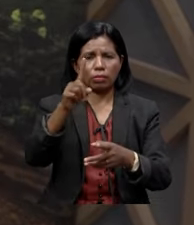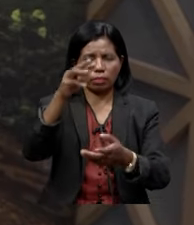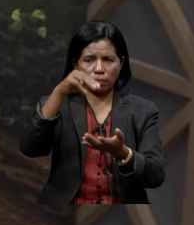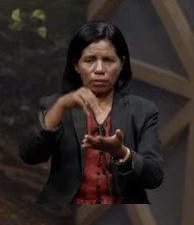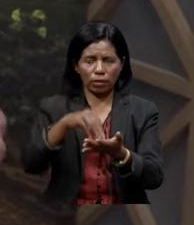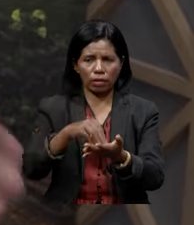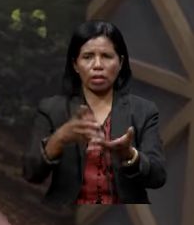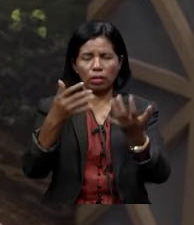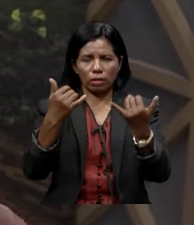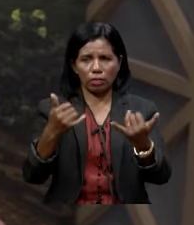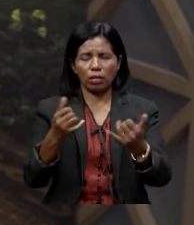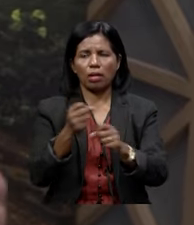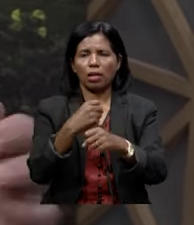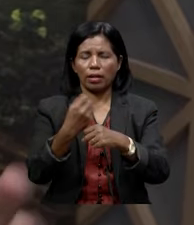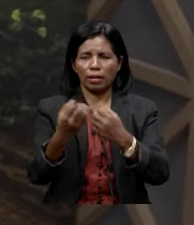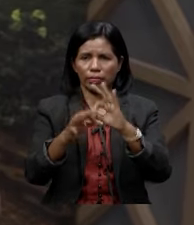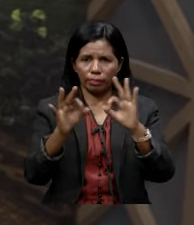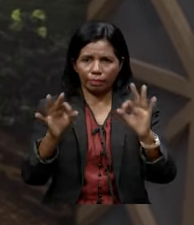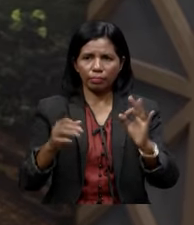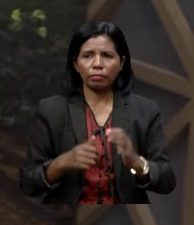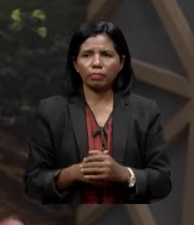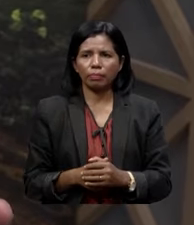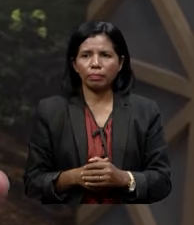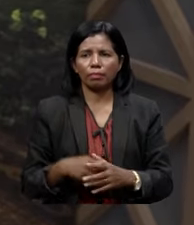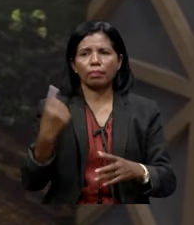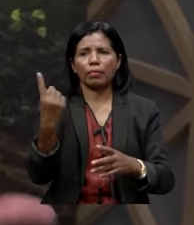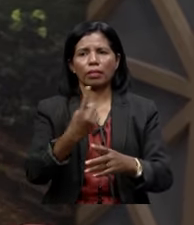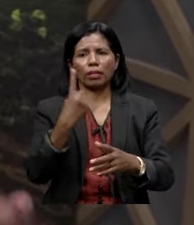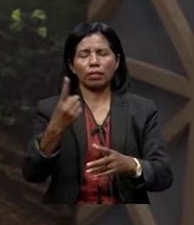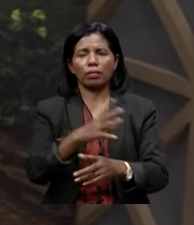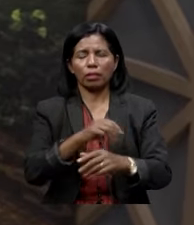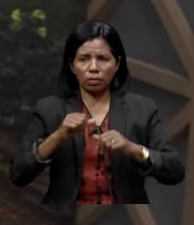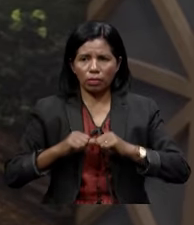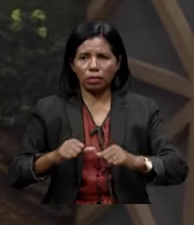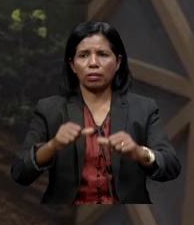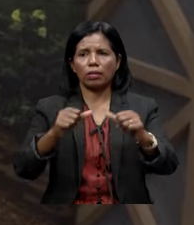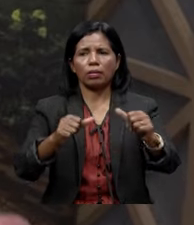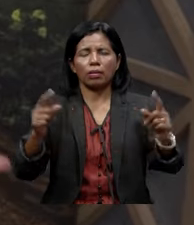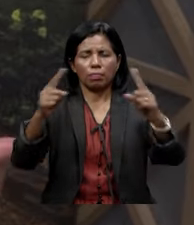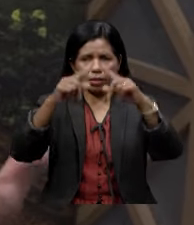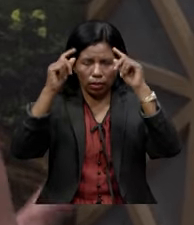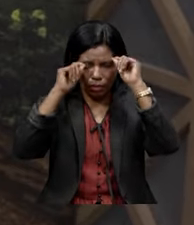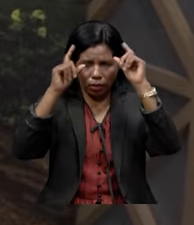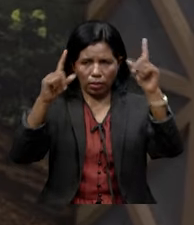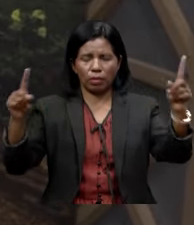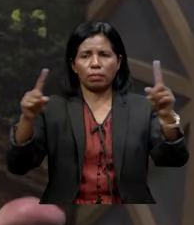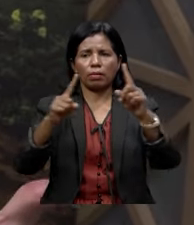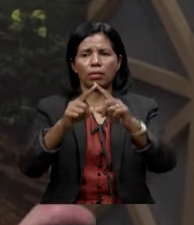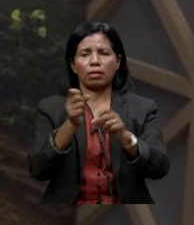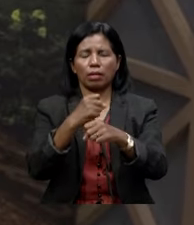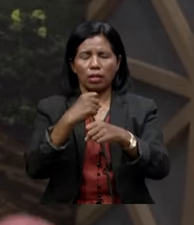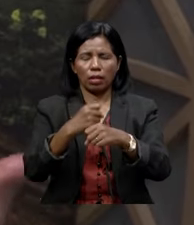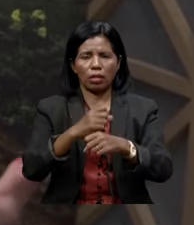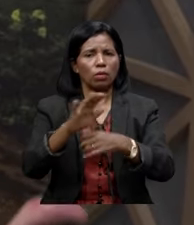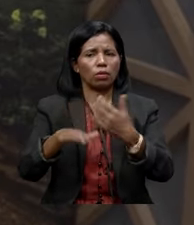esta realização é permanente continua para Timor para fazer outras